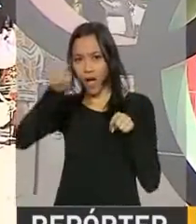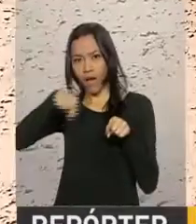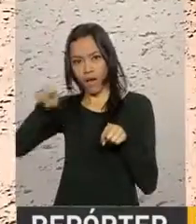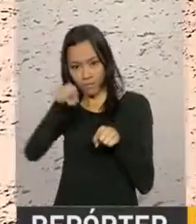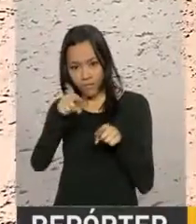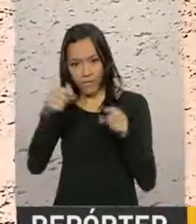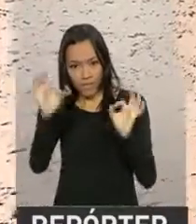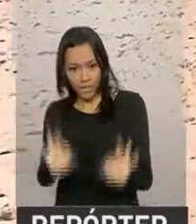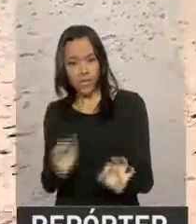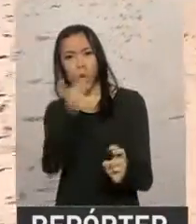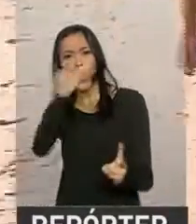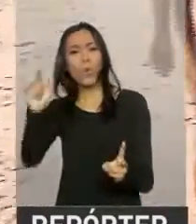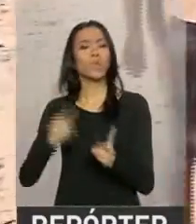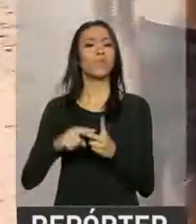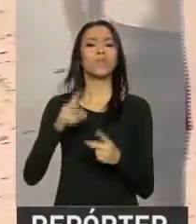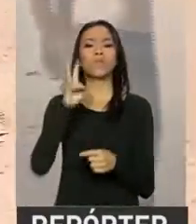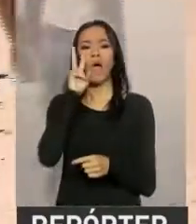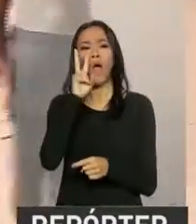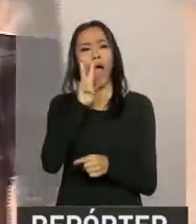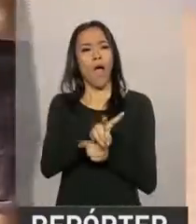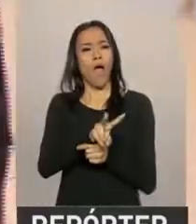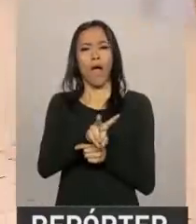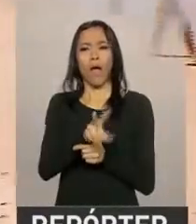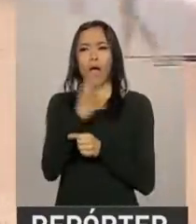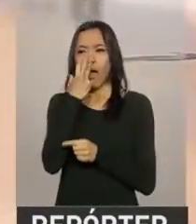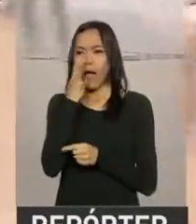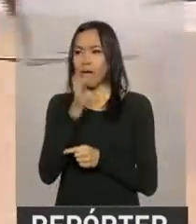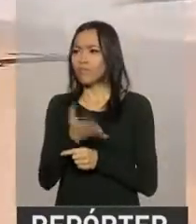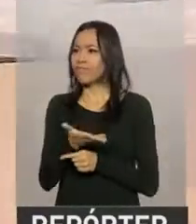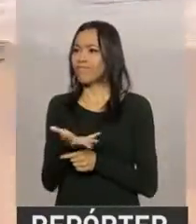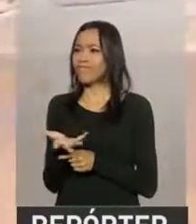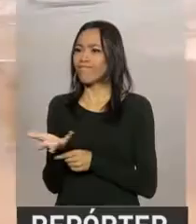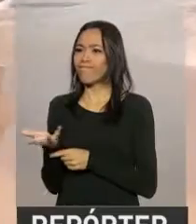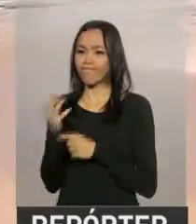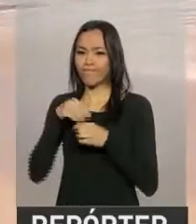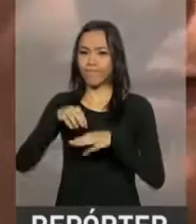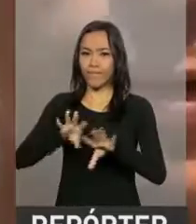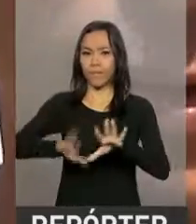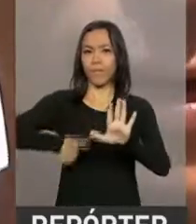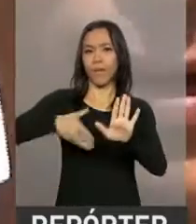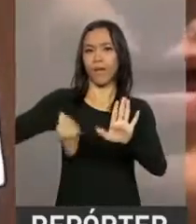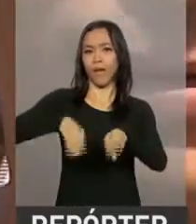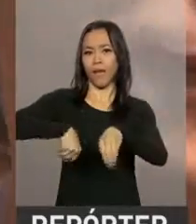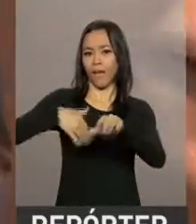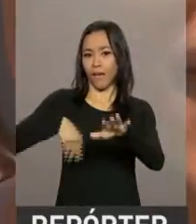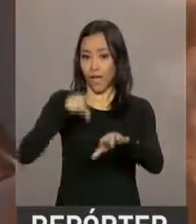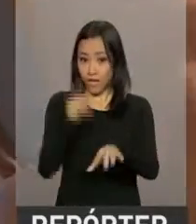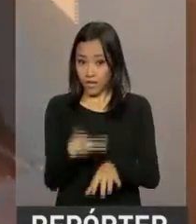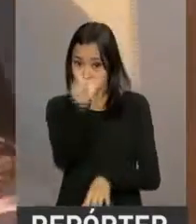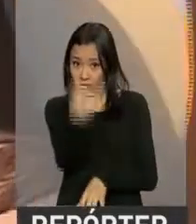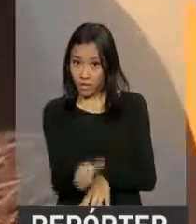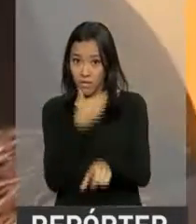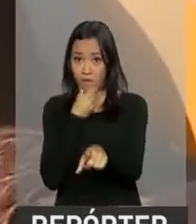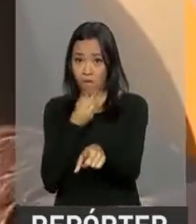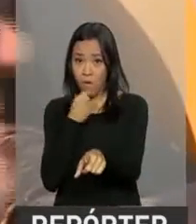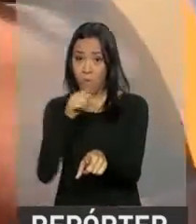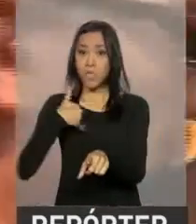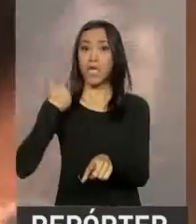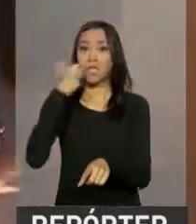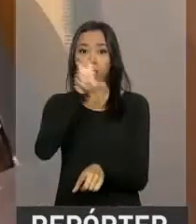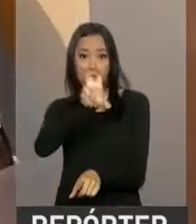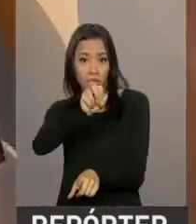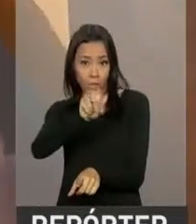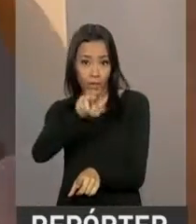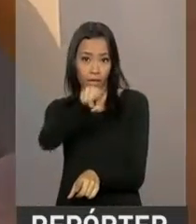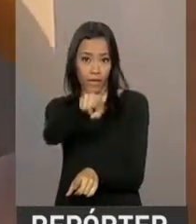certa outros param mesmo na paisagem de tirar o fôlego da capital carioca é o caso de osmar que aos 50 anos